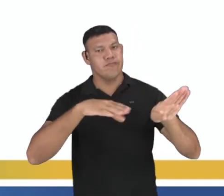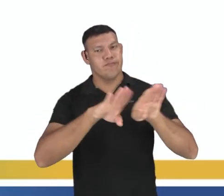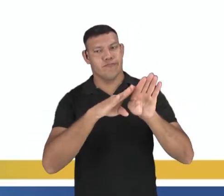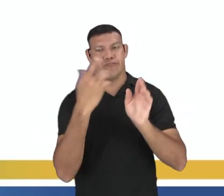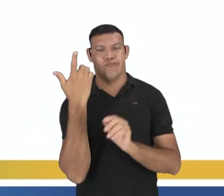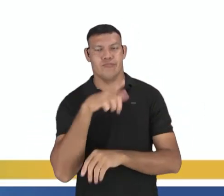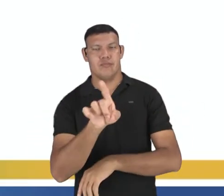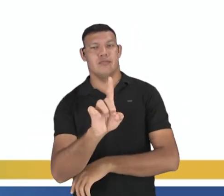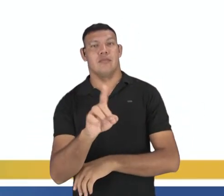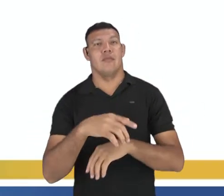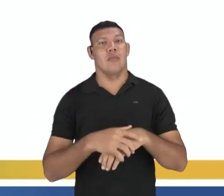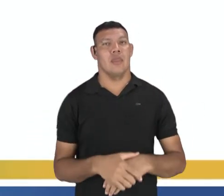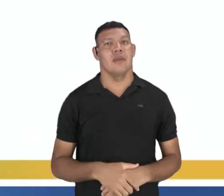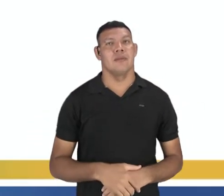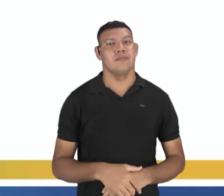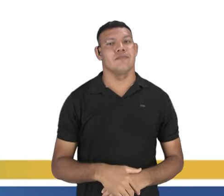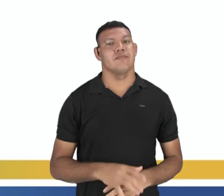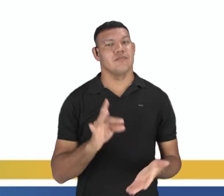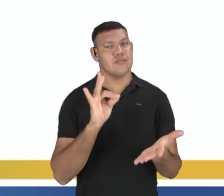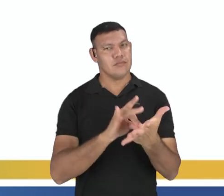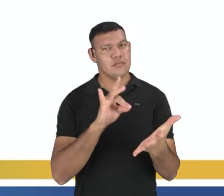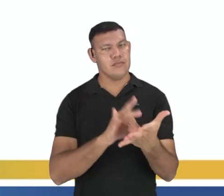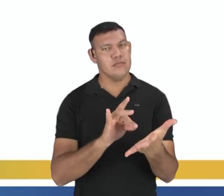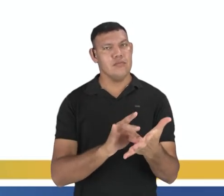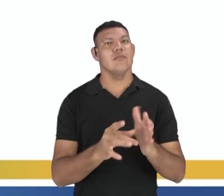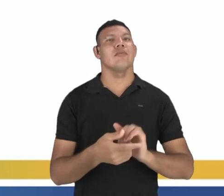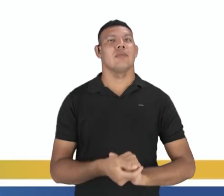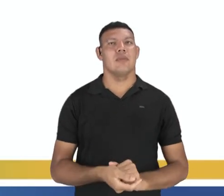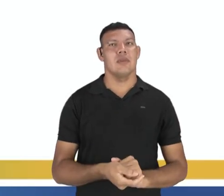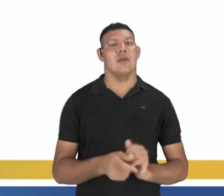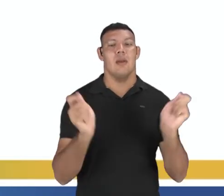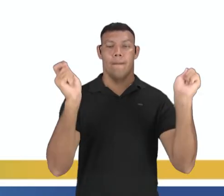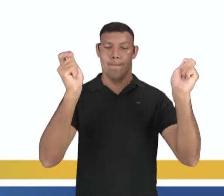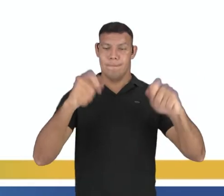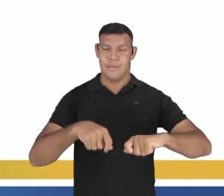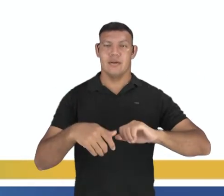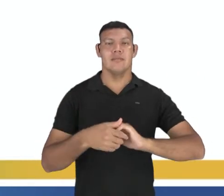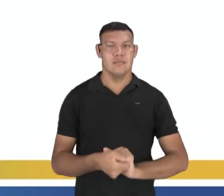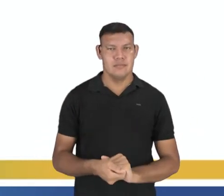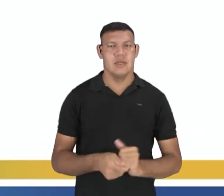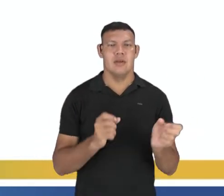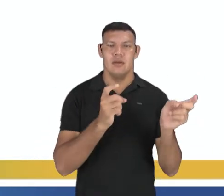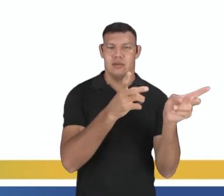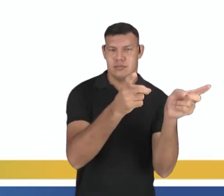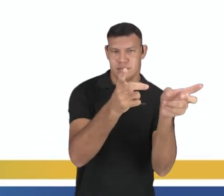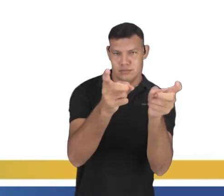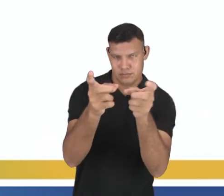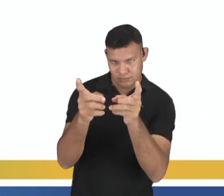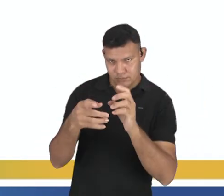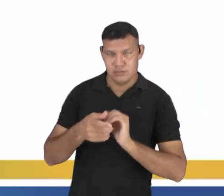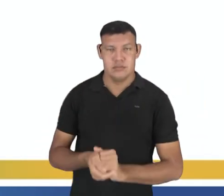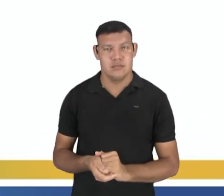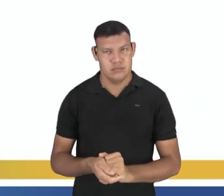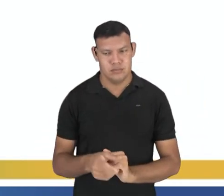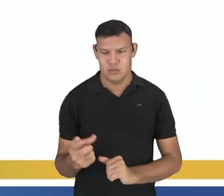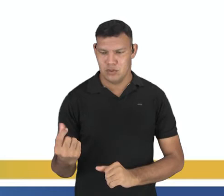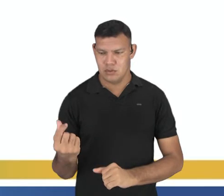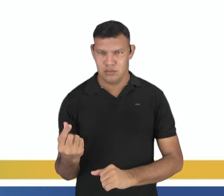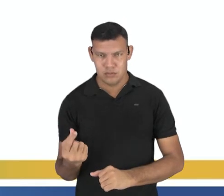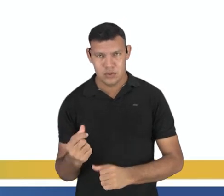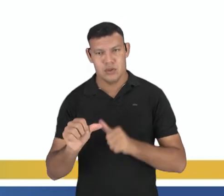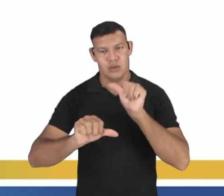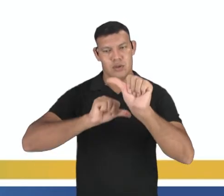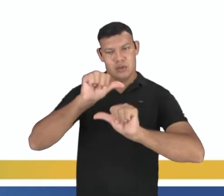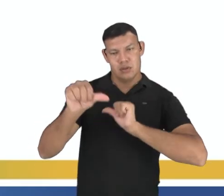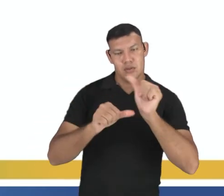em alguma forma concreta material e possível de ser comercializada com valor de troca